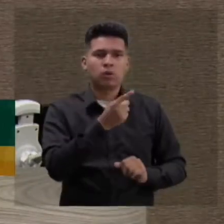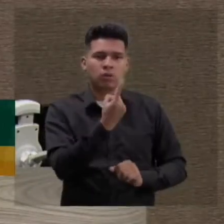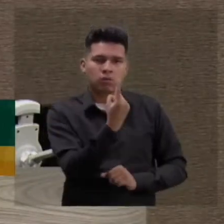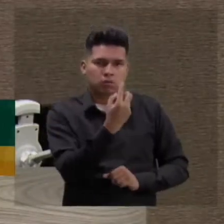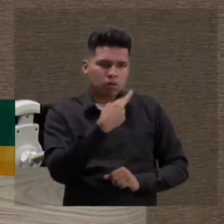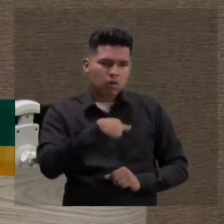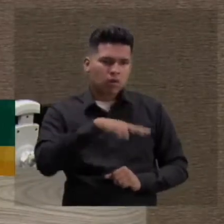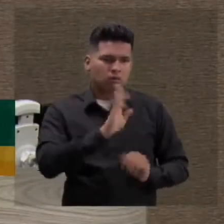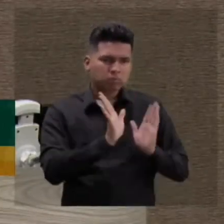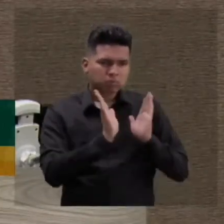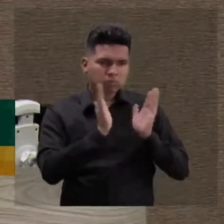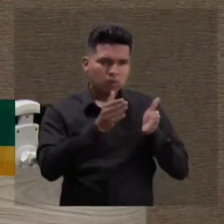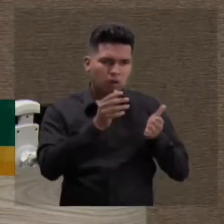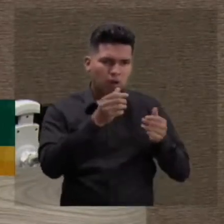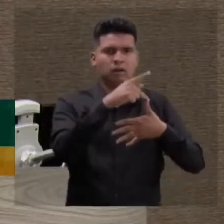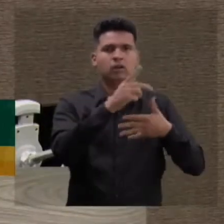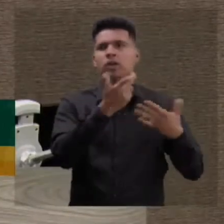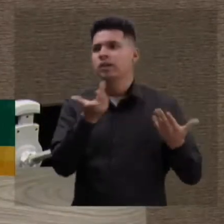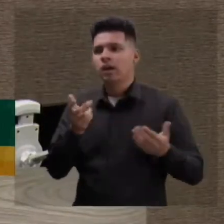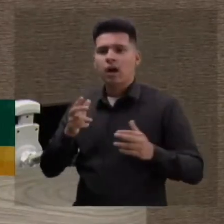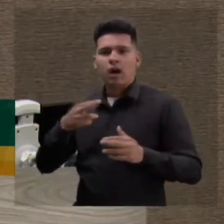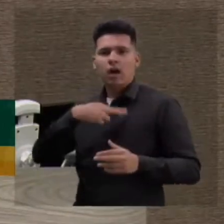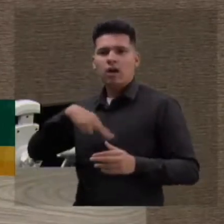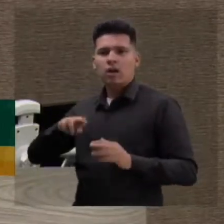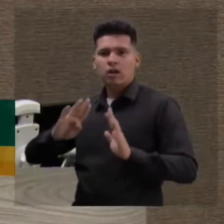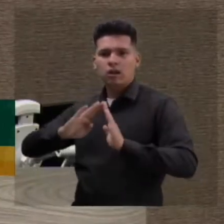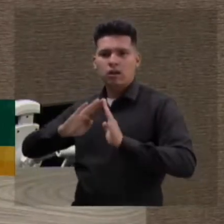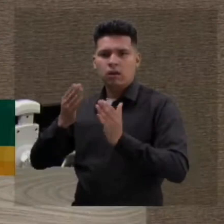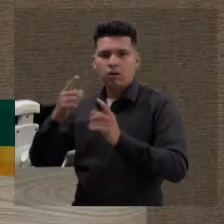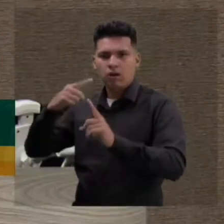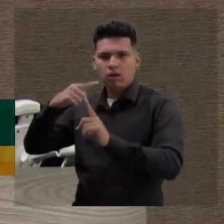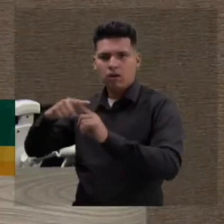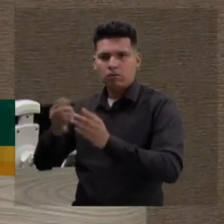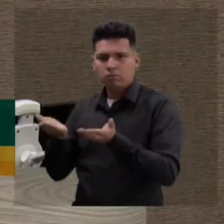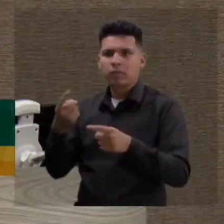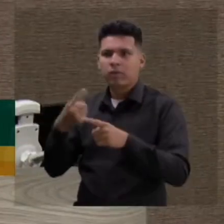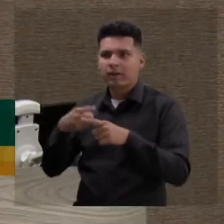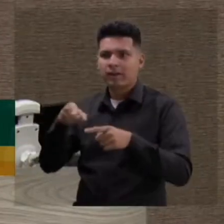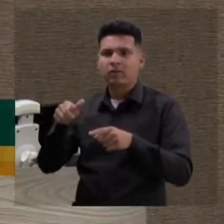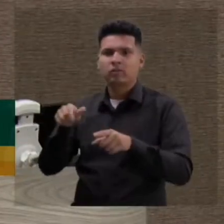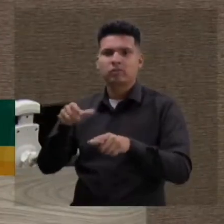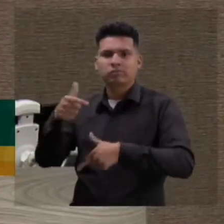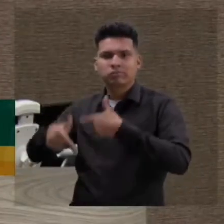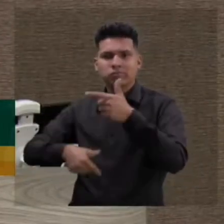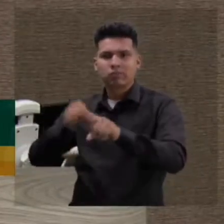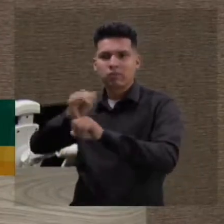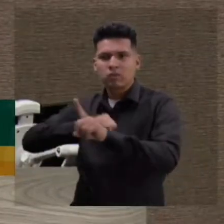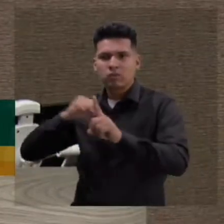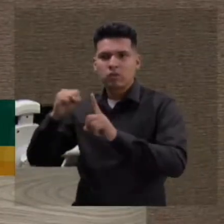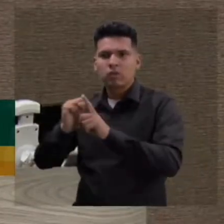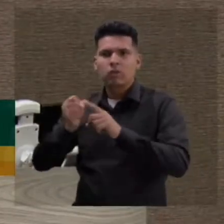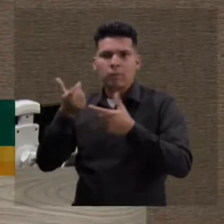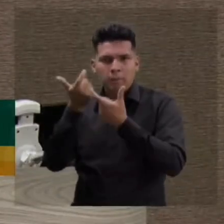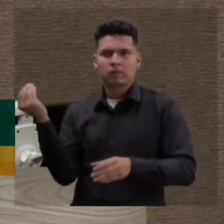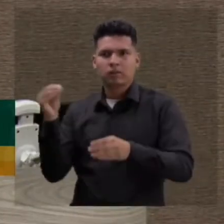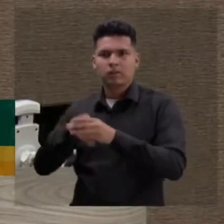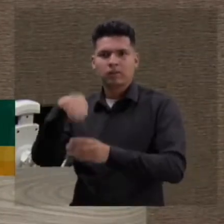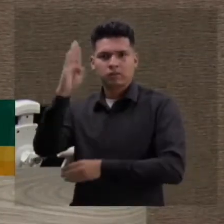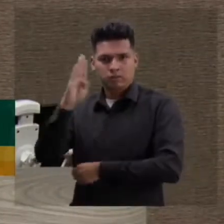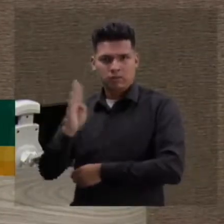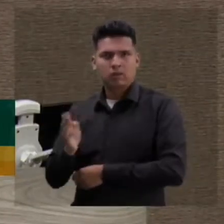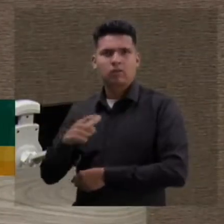onde é que fica a religião cristã, que é a maioria? Que tem um trabalho social gigantesco dentro da sociedade, dentro do nosso país.